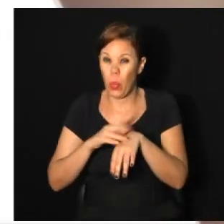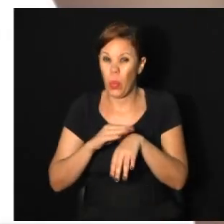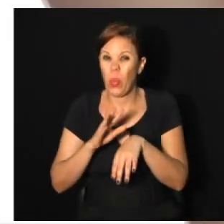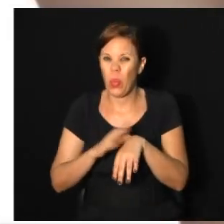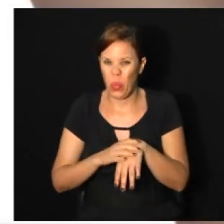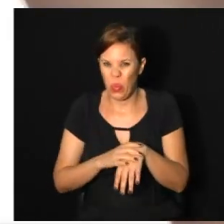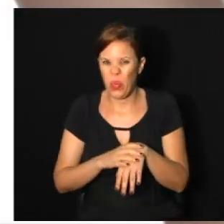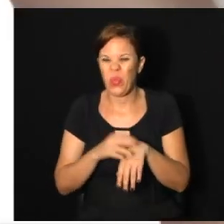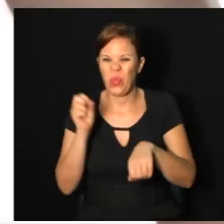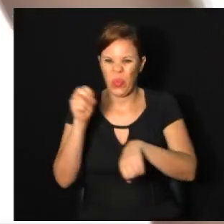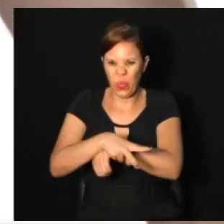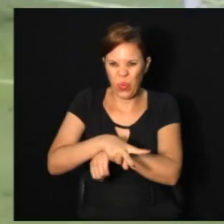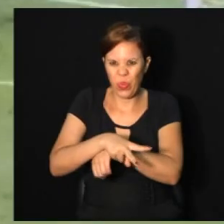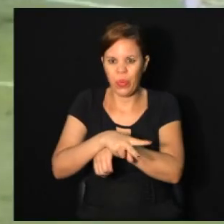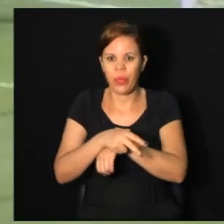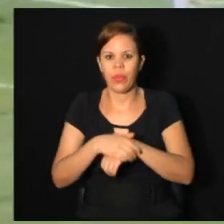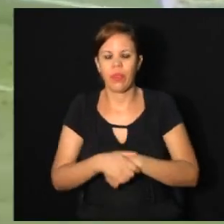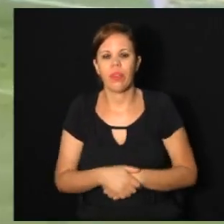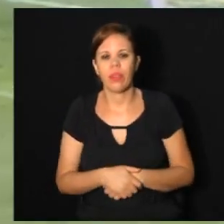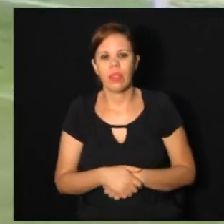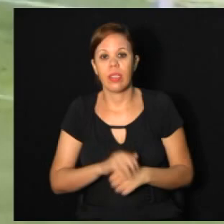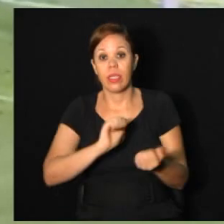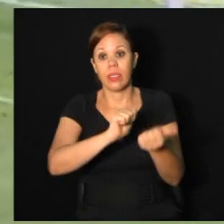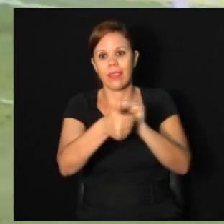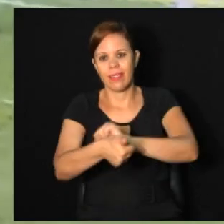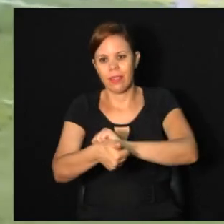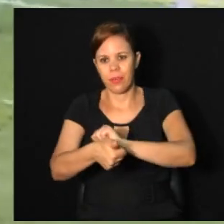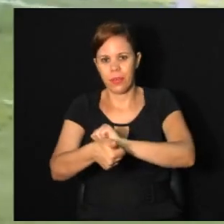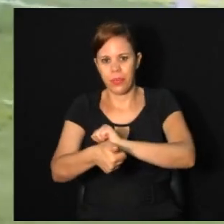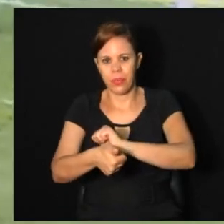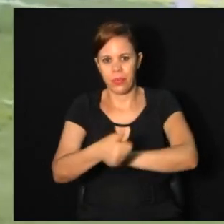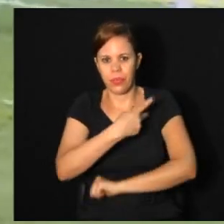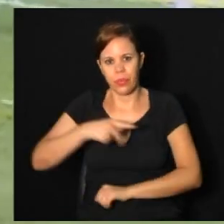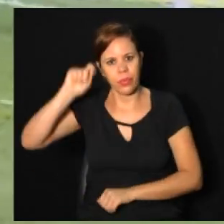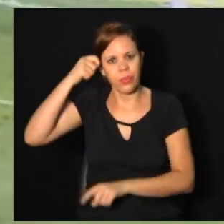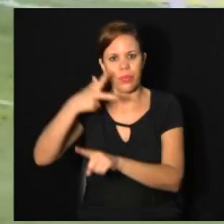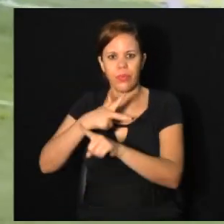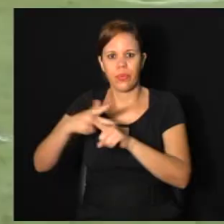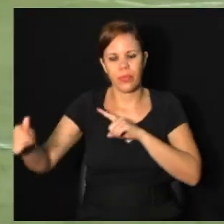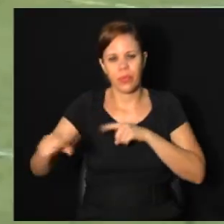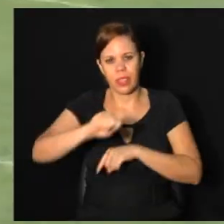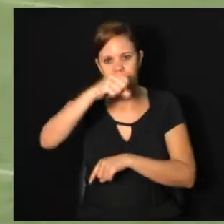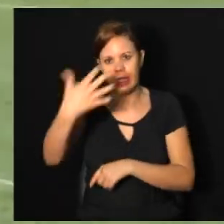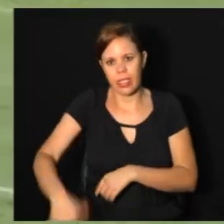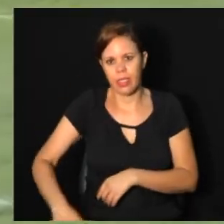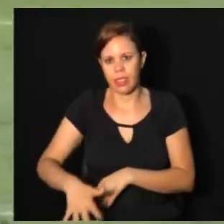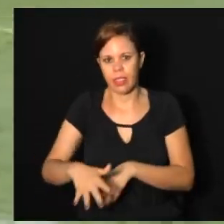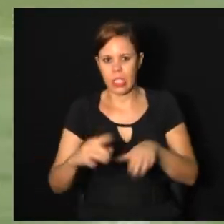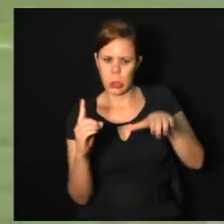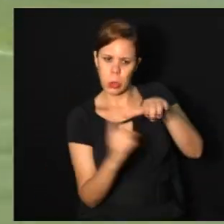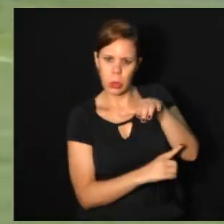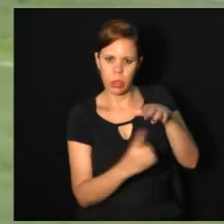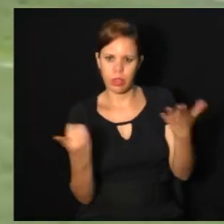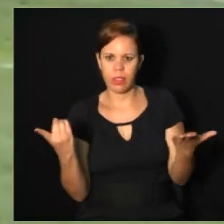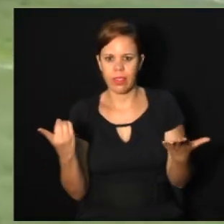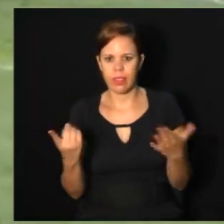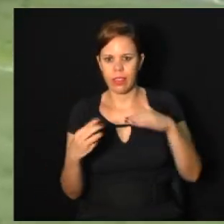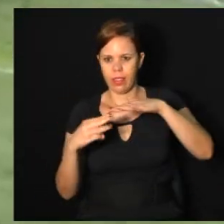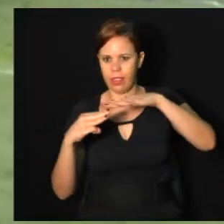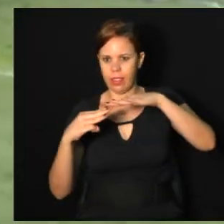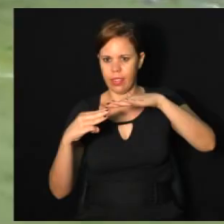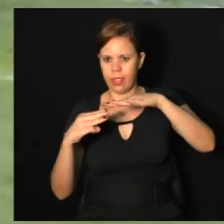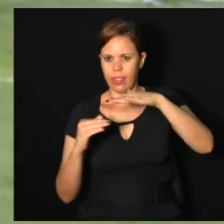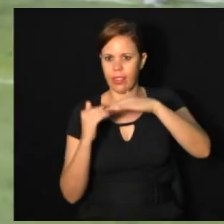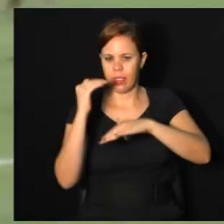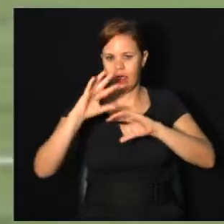altamente contagiosa. E no esporte, Ponte Preta vence Santos nos pênaltis e está na terceira fase